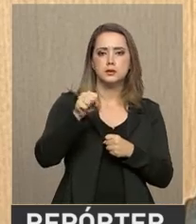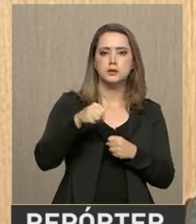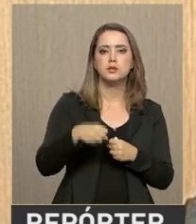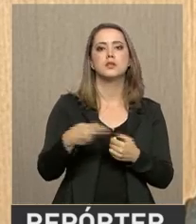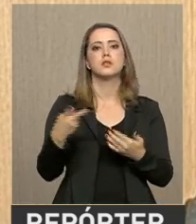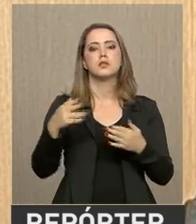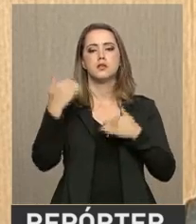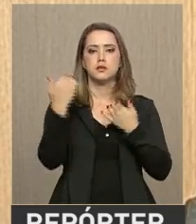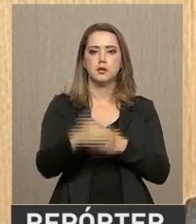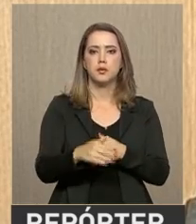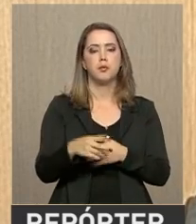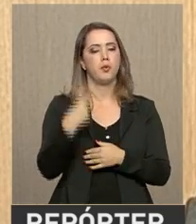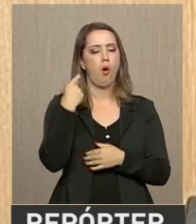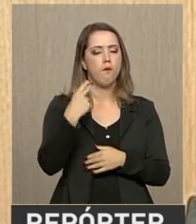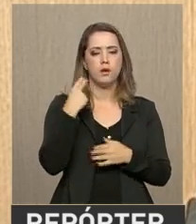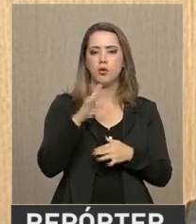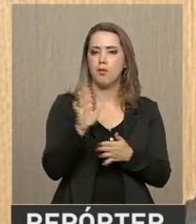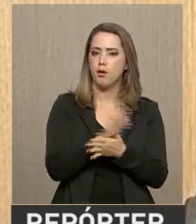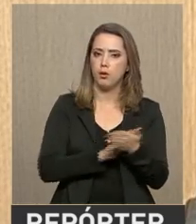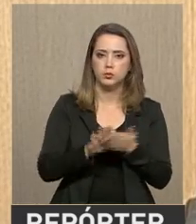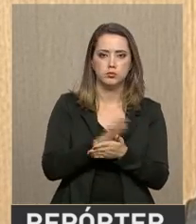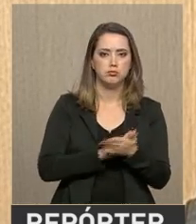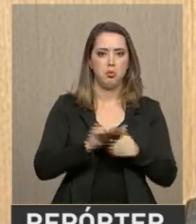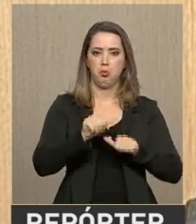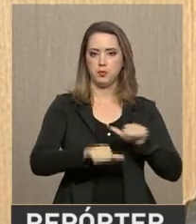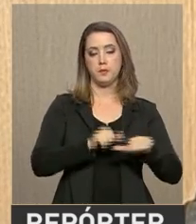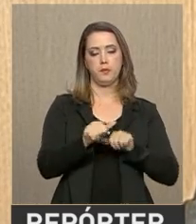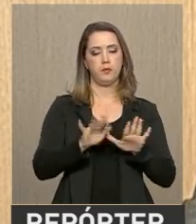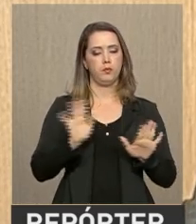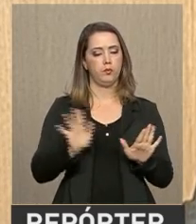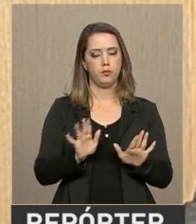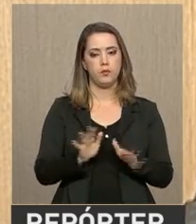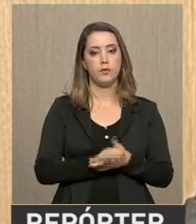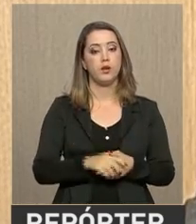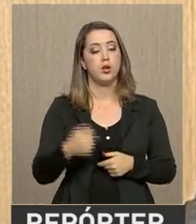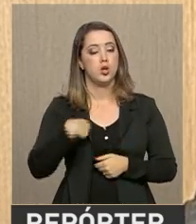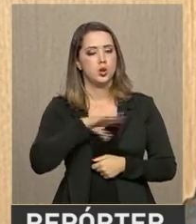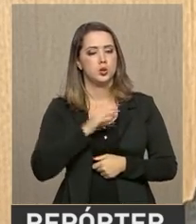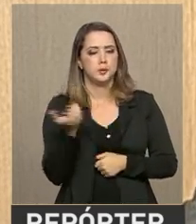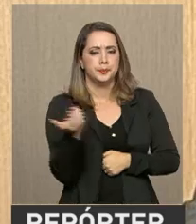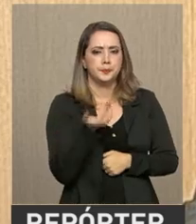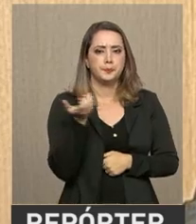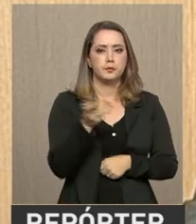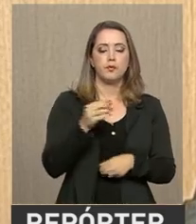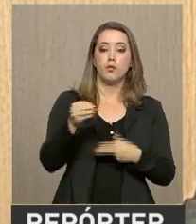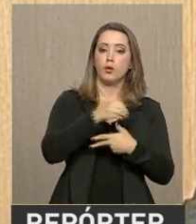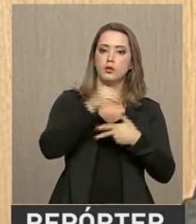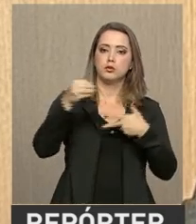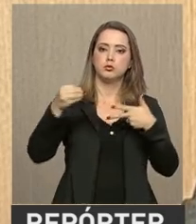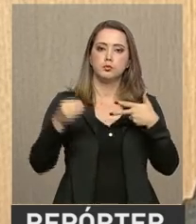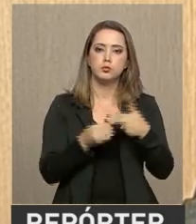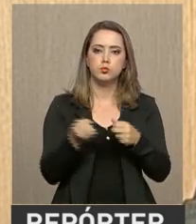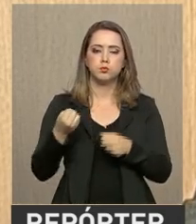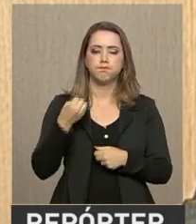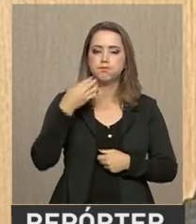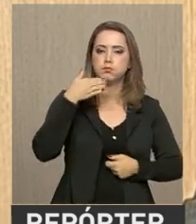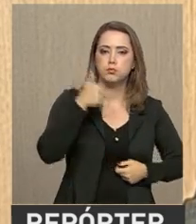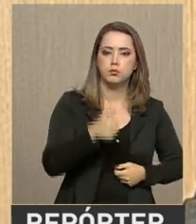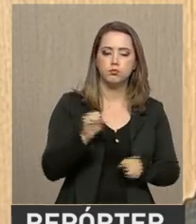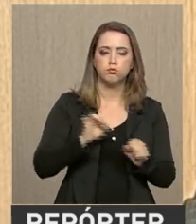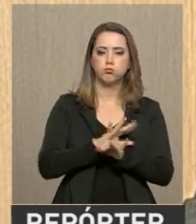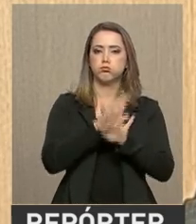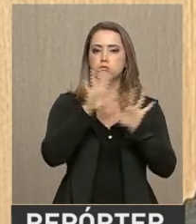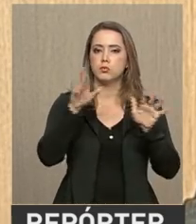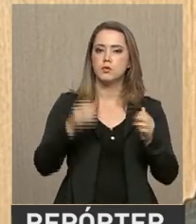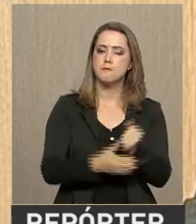nada será alterado. O que a gente quer é ter um Enem com sucesso, transparência e segurança para